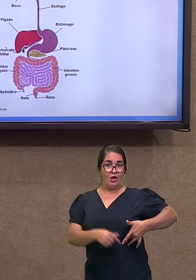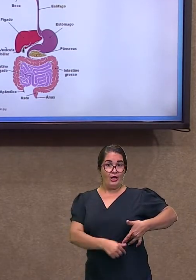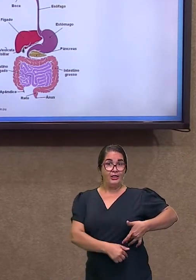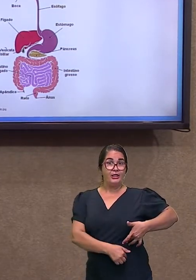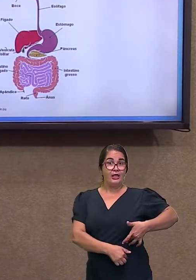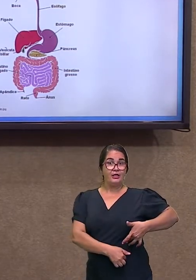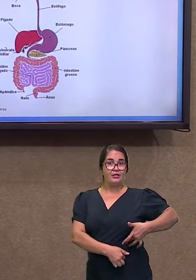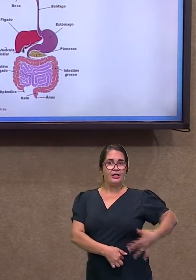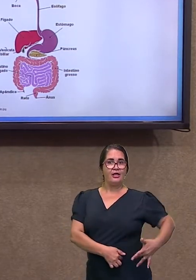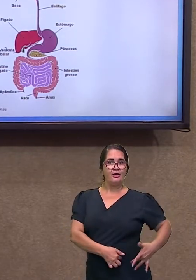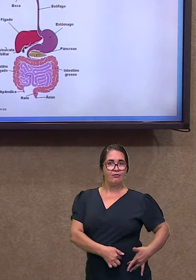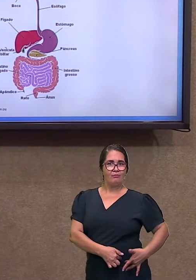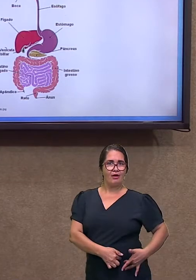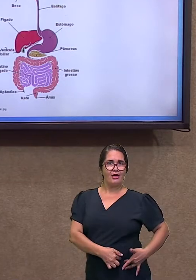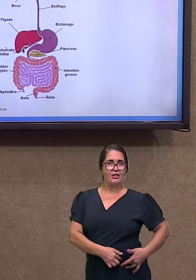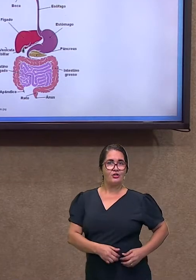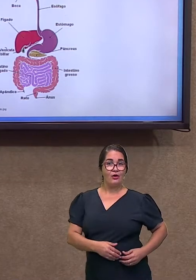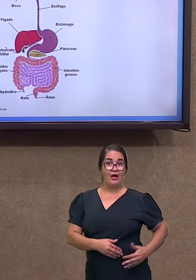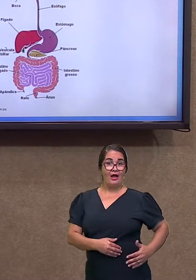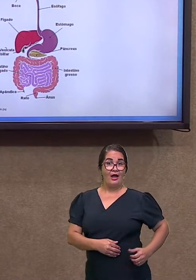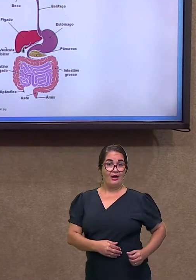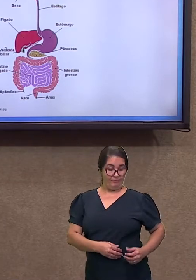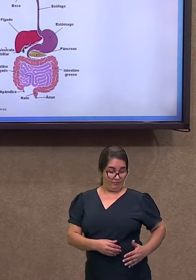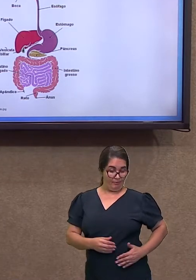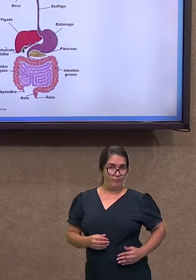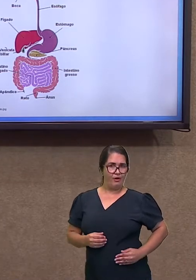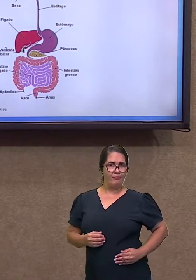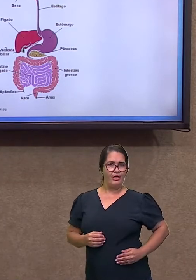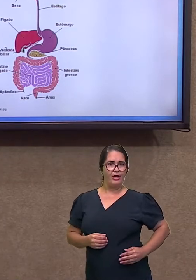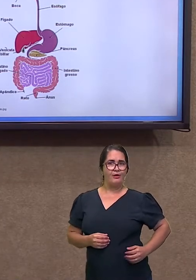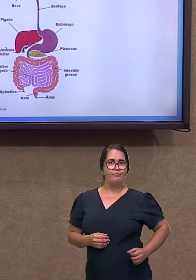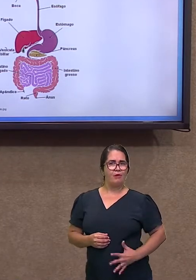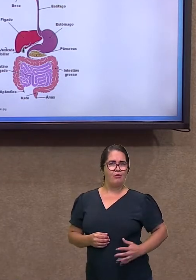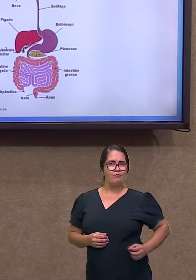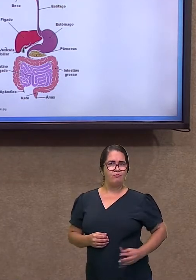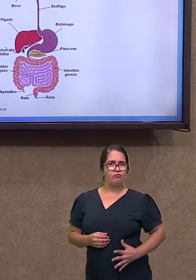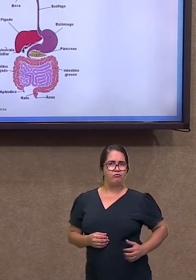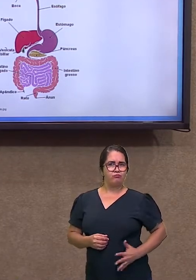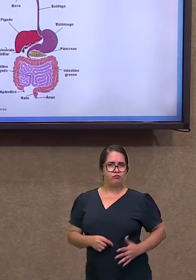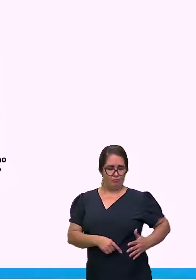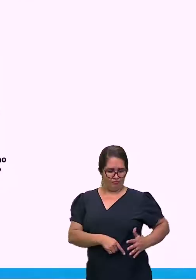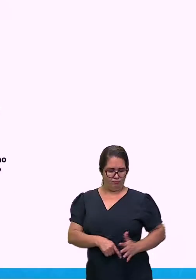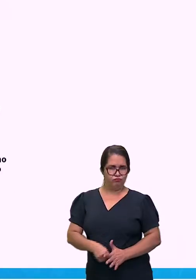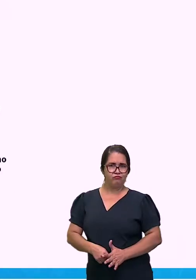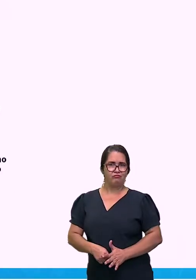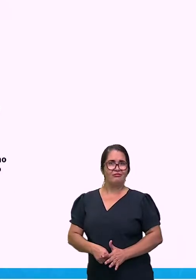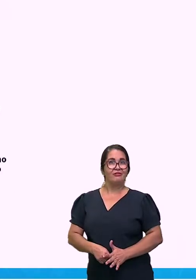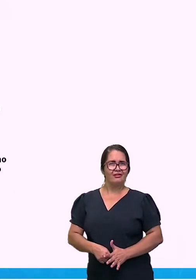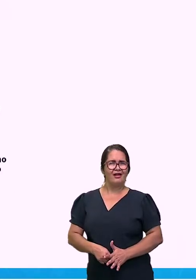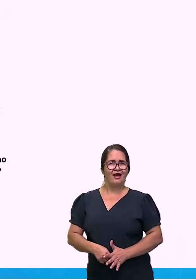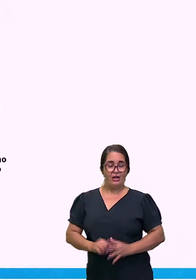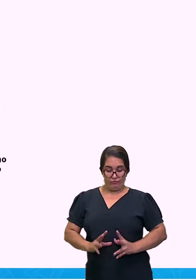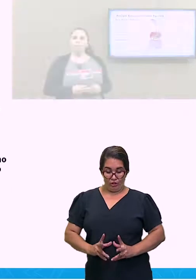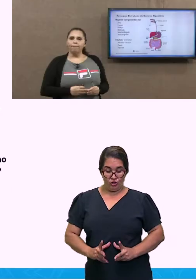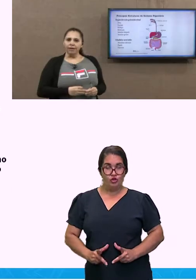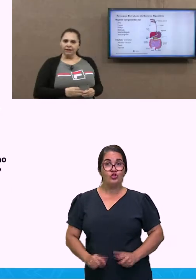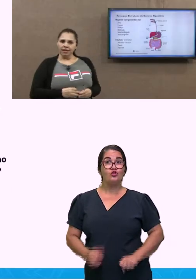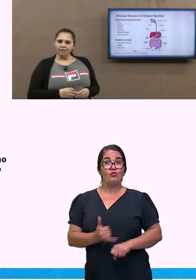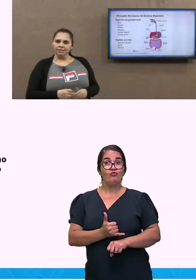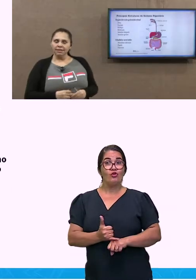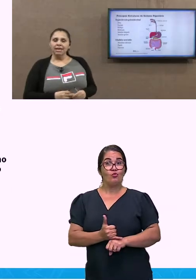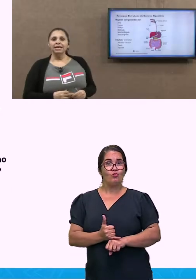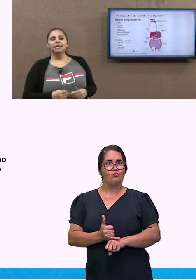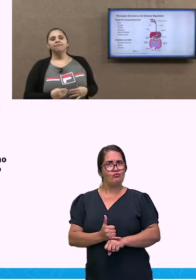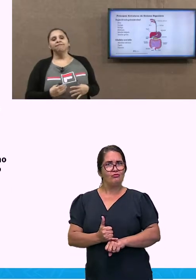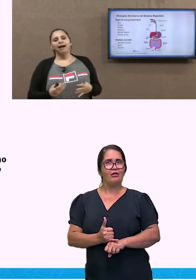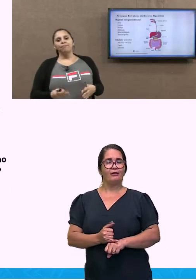vai auxiliar na quebra da gordura, vai produzir a bile. E nós temos o